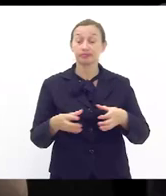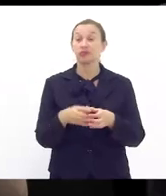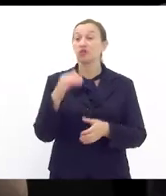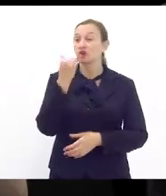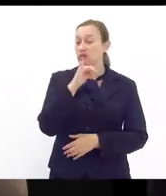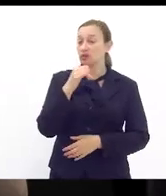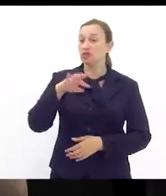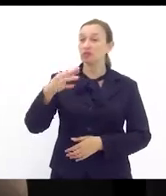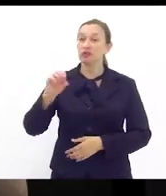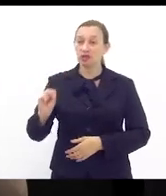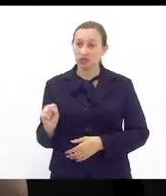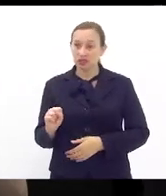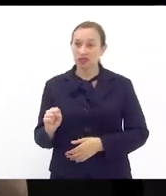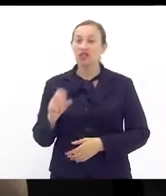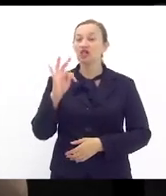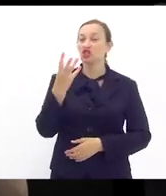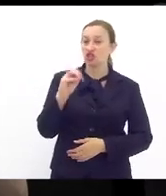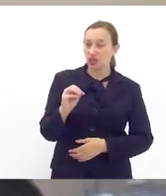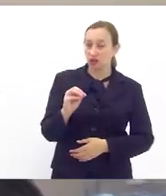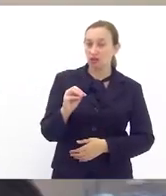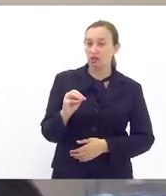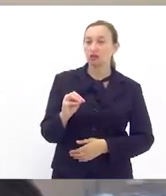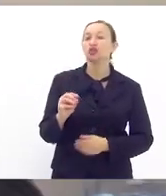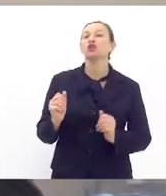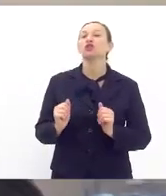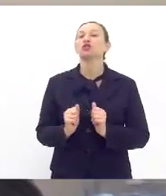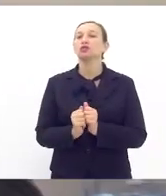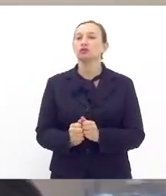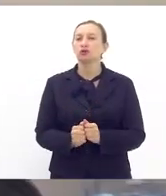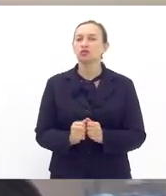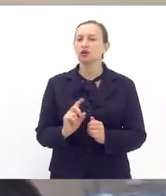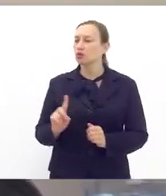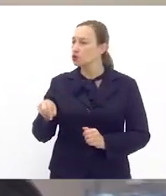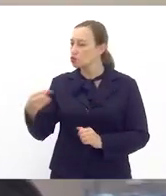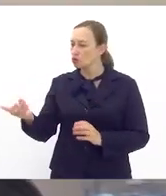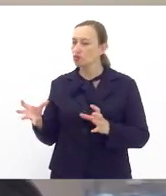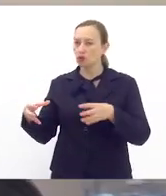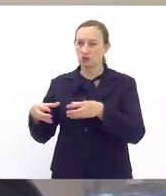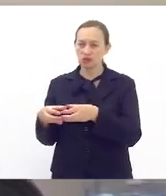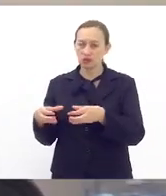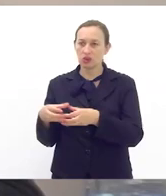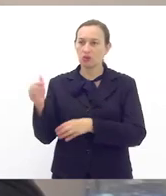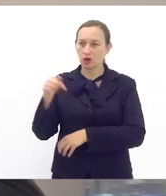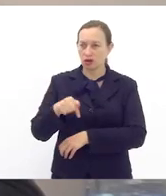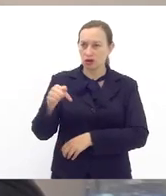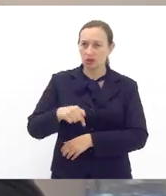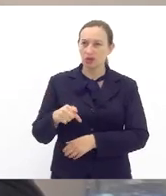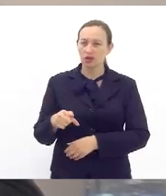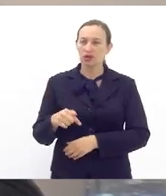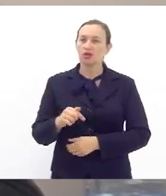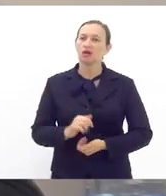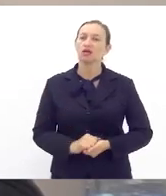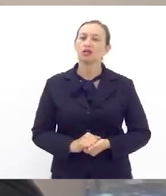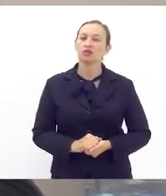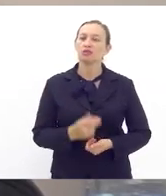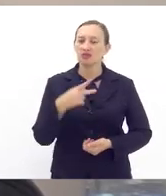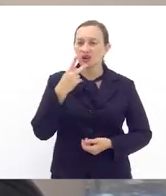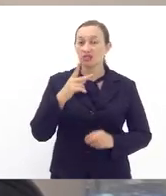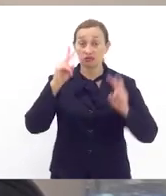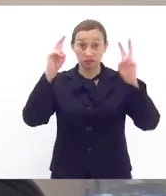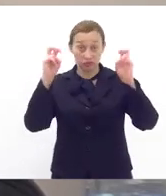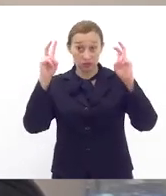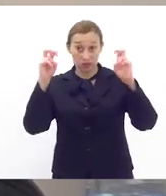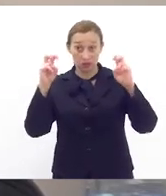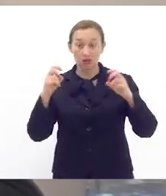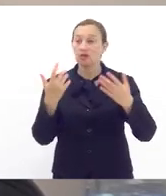de energia Tiago Rangel pela essa iniciativa em juntar as demais comissões aqui presentes para tratar desse tema